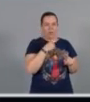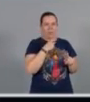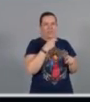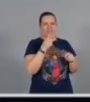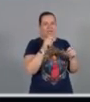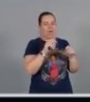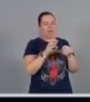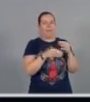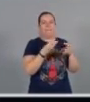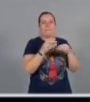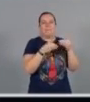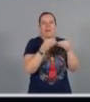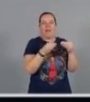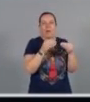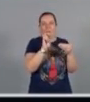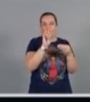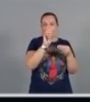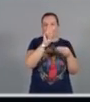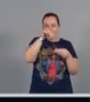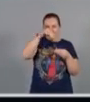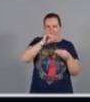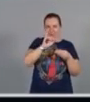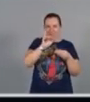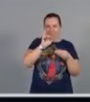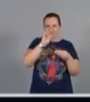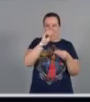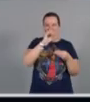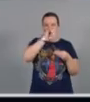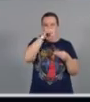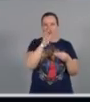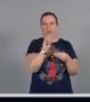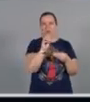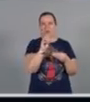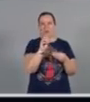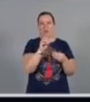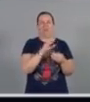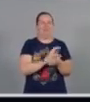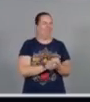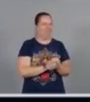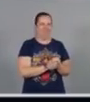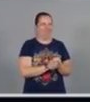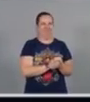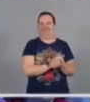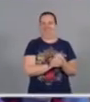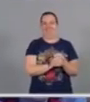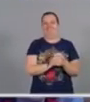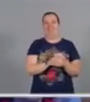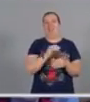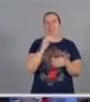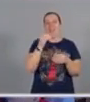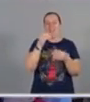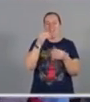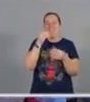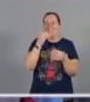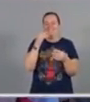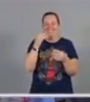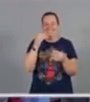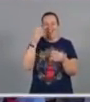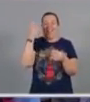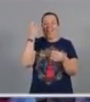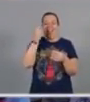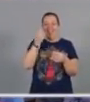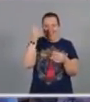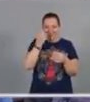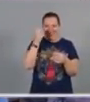Sadia que vive no miojo e inventou que agora miojo com creme de leite ela gostoso é o ácido da cozinha